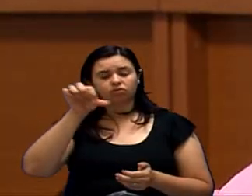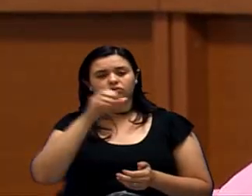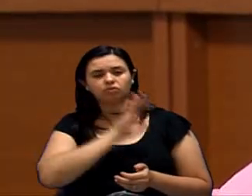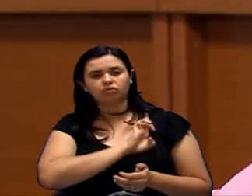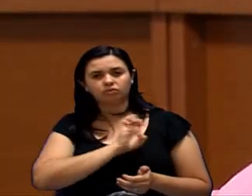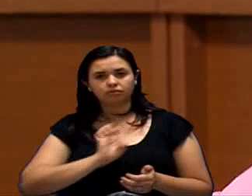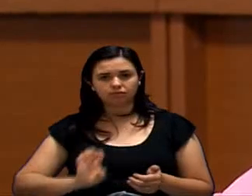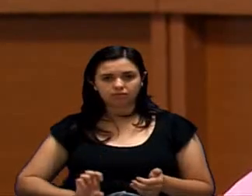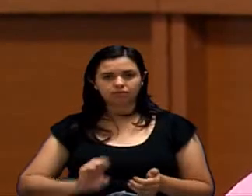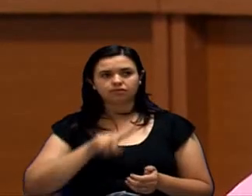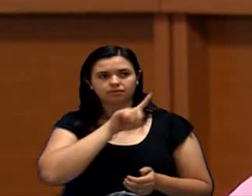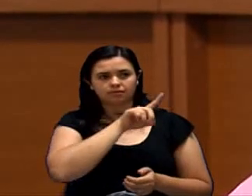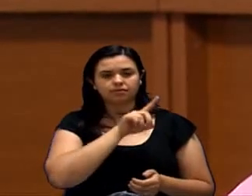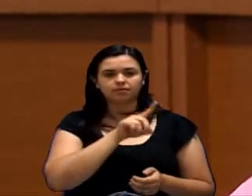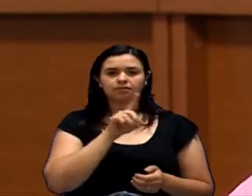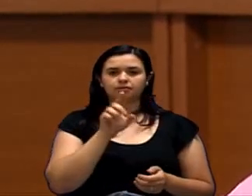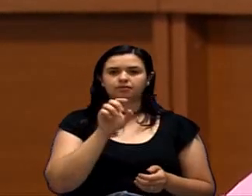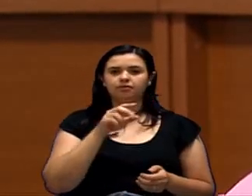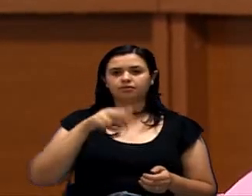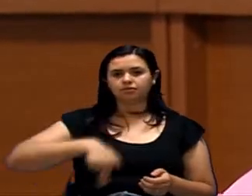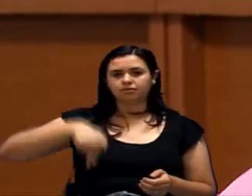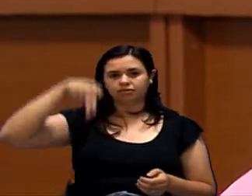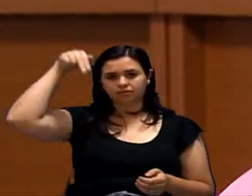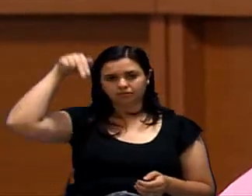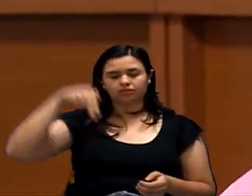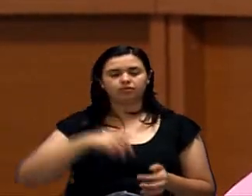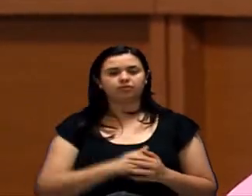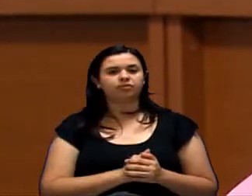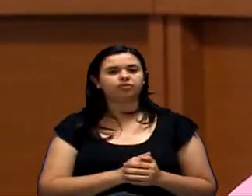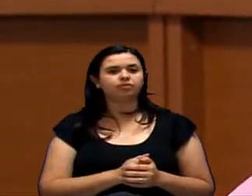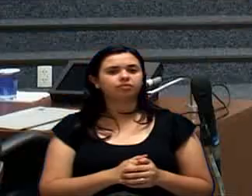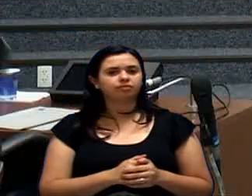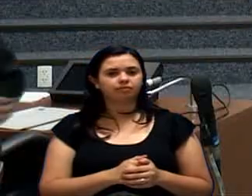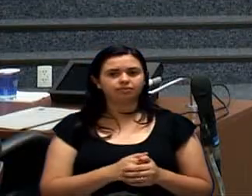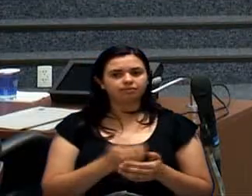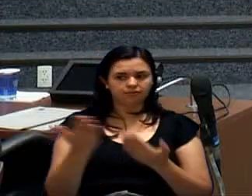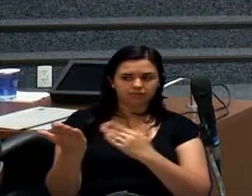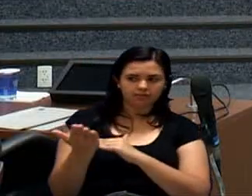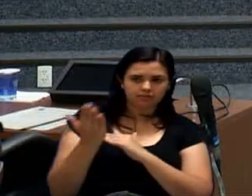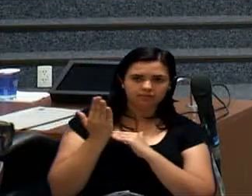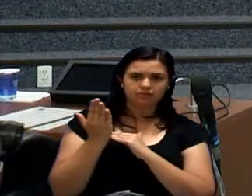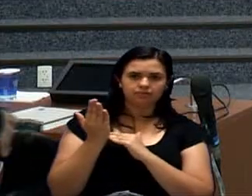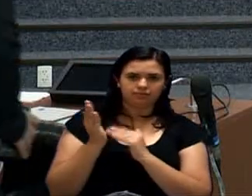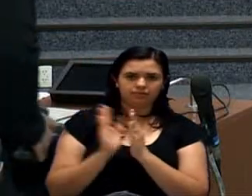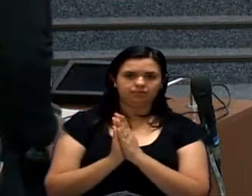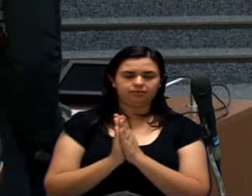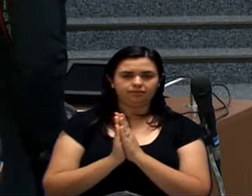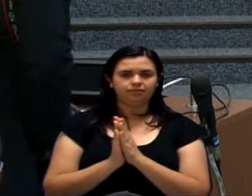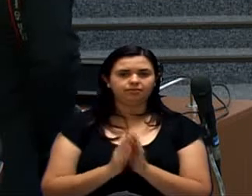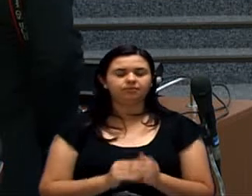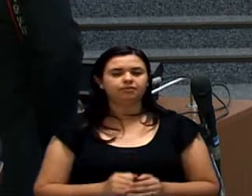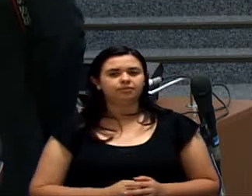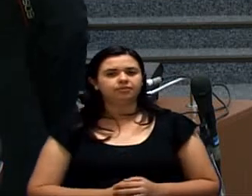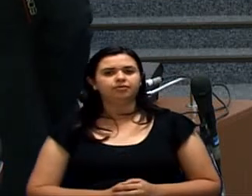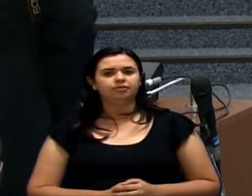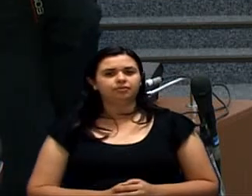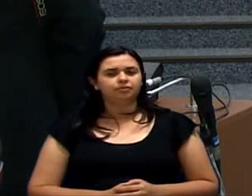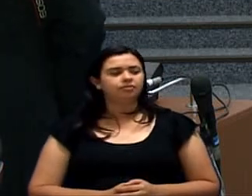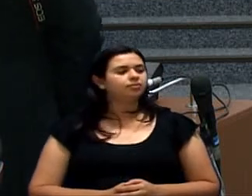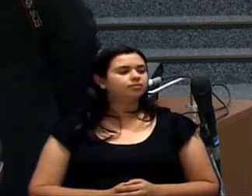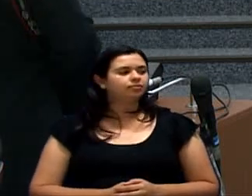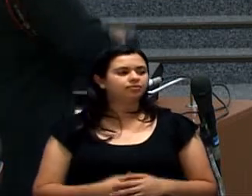buscando valorizar os costumes e tradições do povo da região. Marcelo, me ajuda aqui. Presta, por favor.